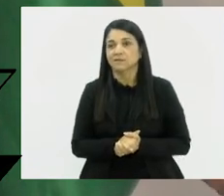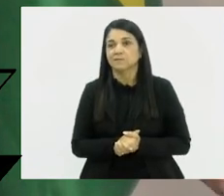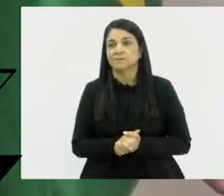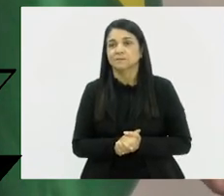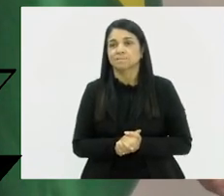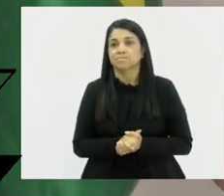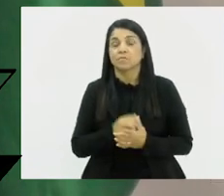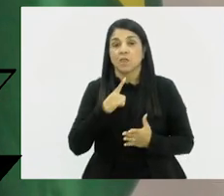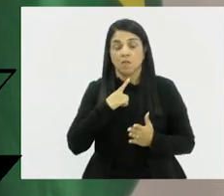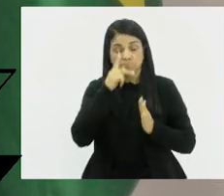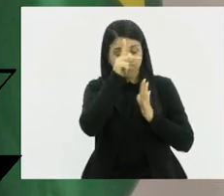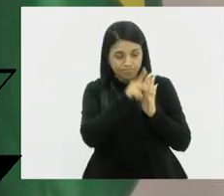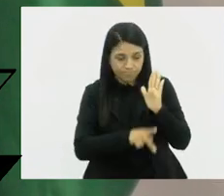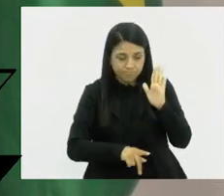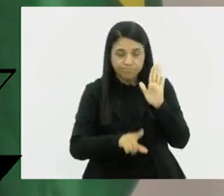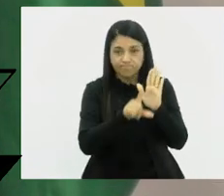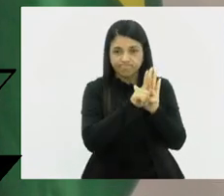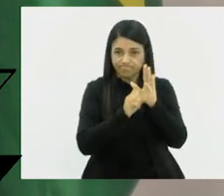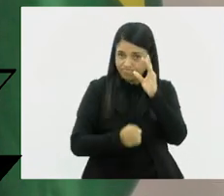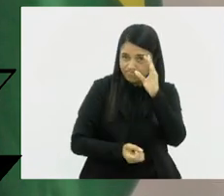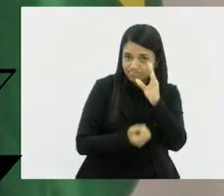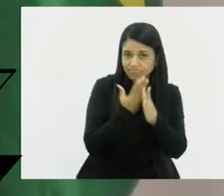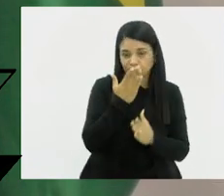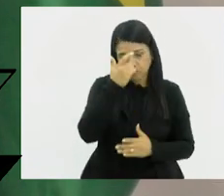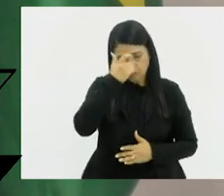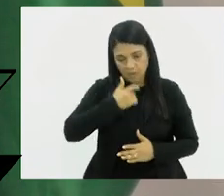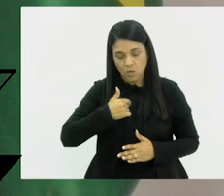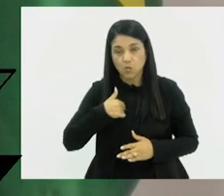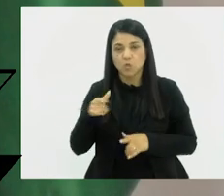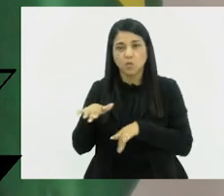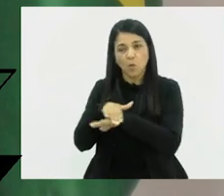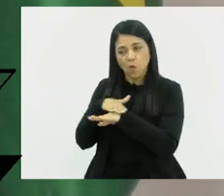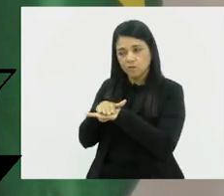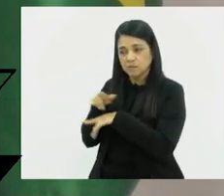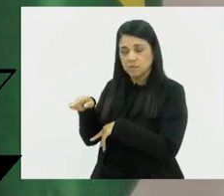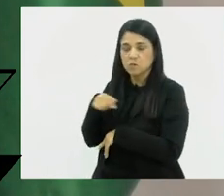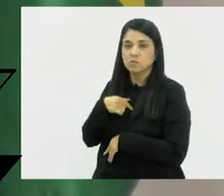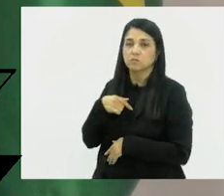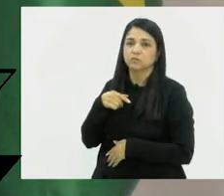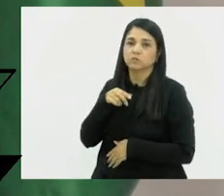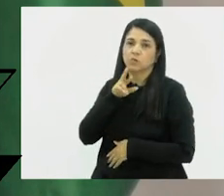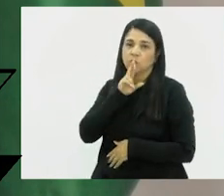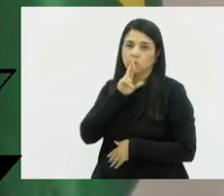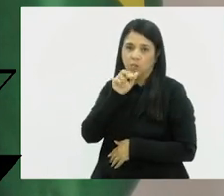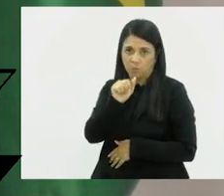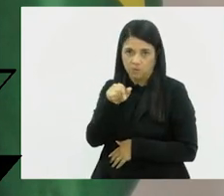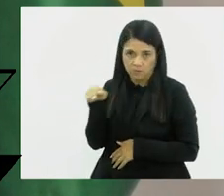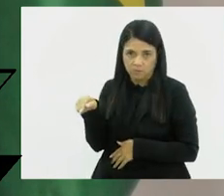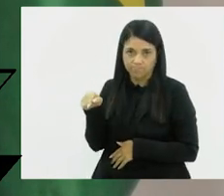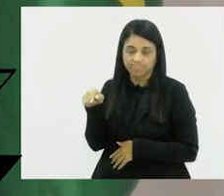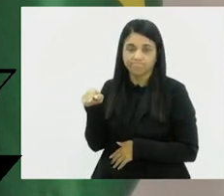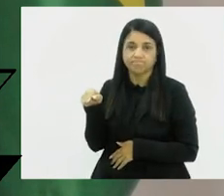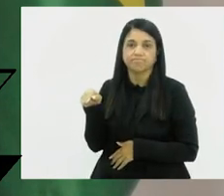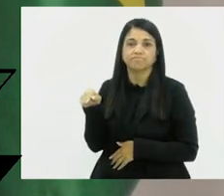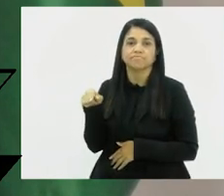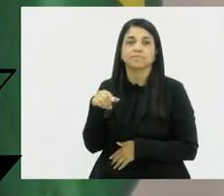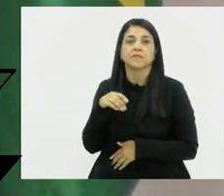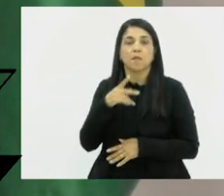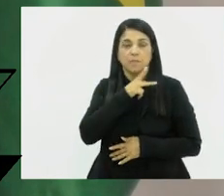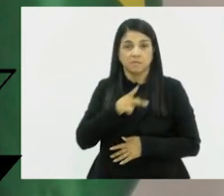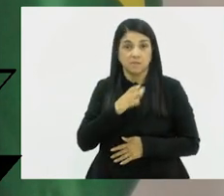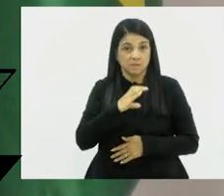Eu fiz um projeto de lei, até comentei aqui com o nosso Rodrigo Amorim, que é o presidente da CCJ. Nós temos um projeto de lei